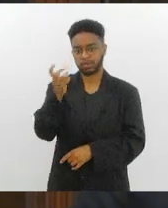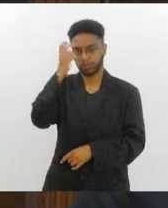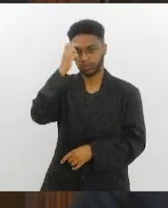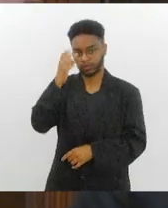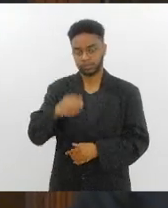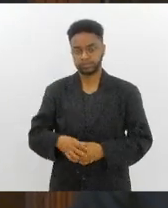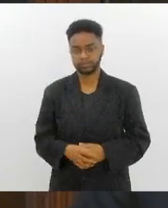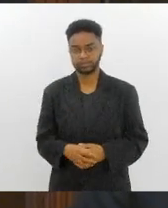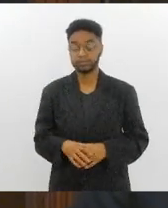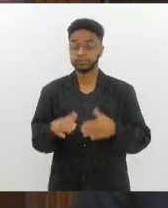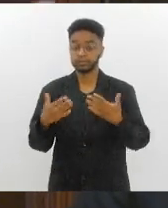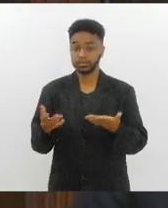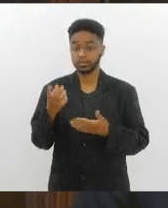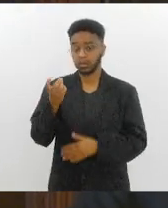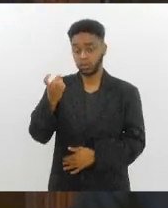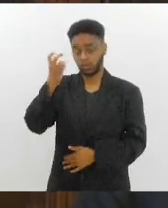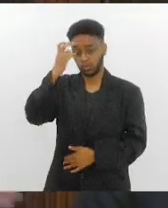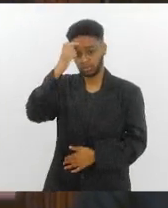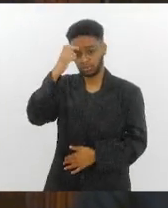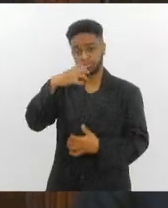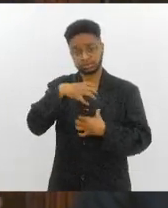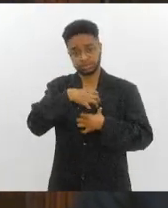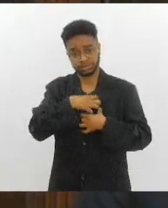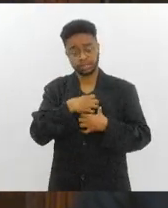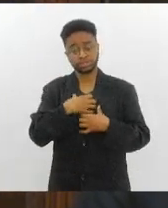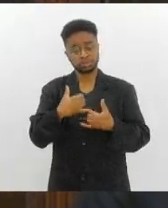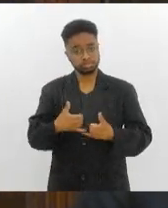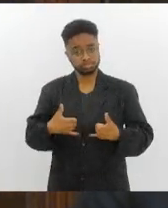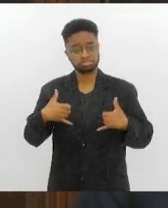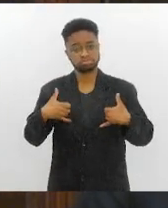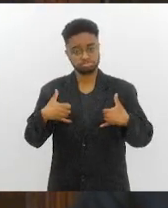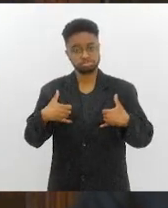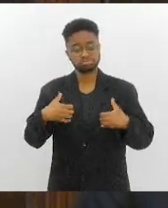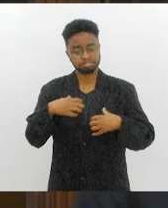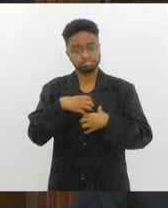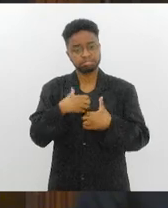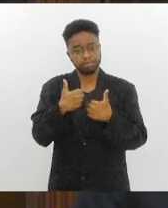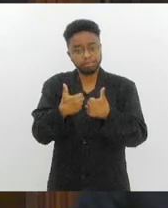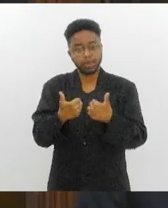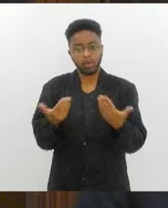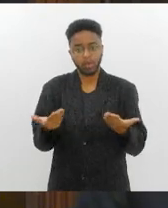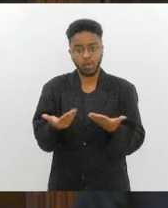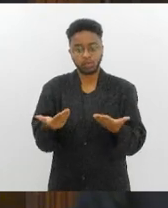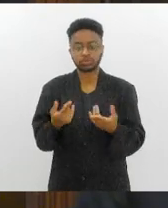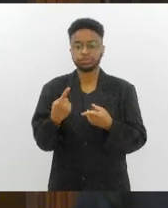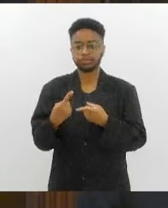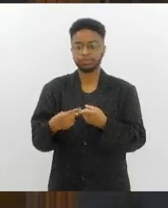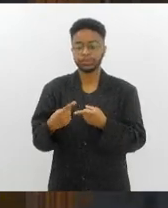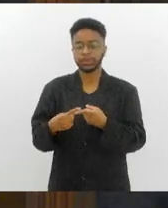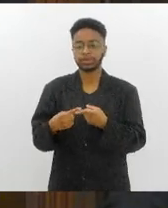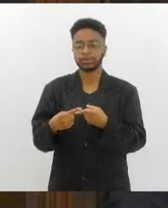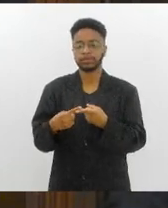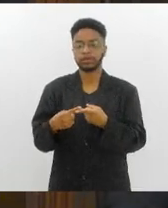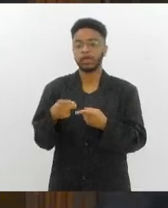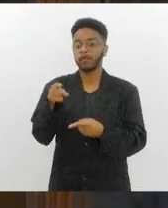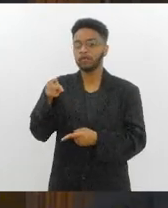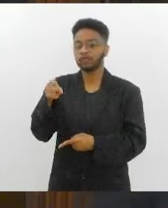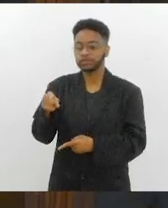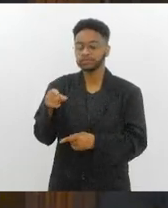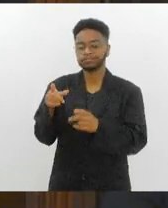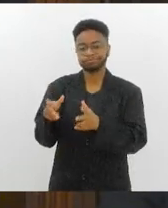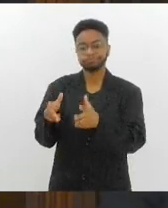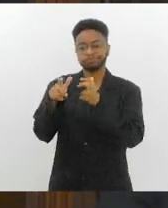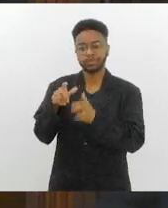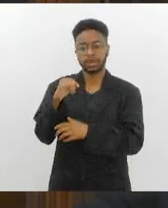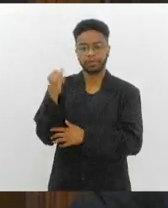a cultura se sente muito prestigiada nessa noite, porque em algum momento você priorizou,